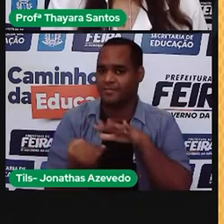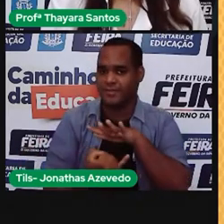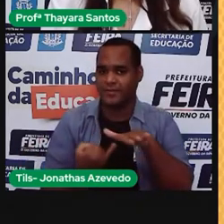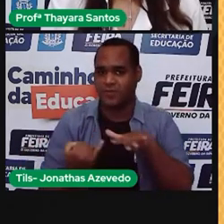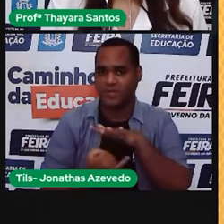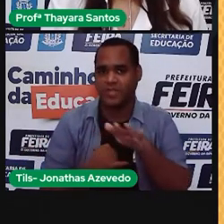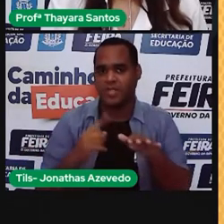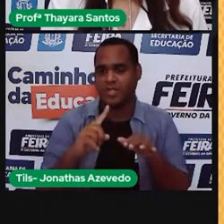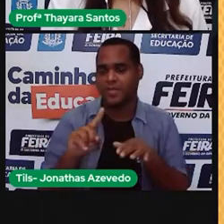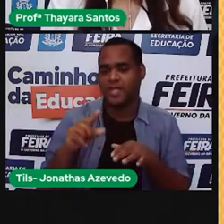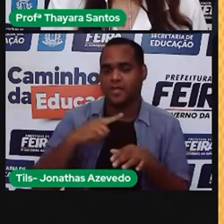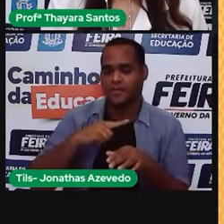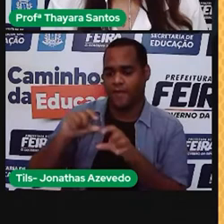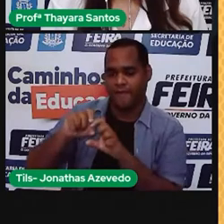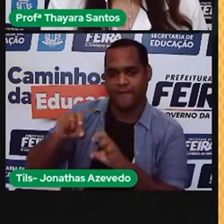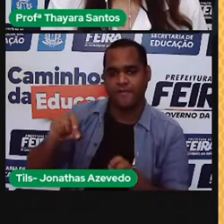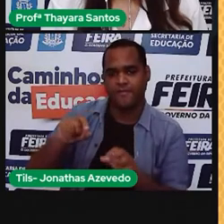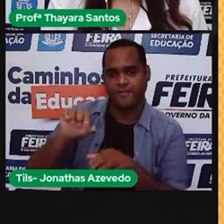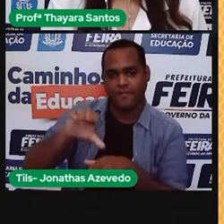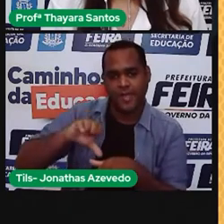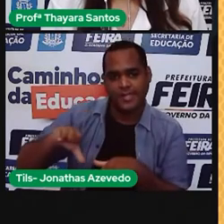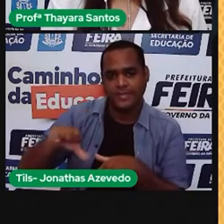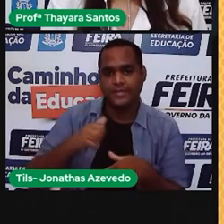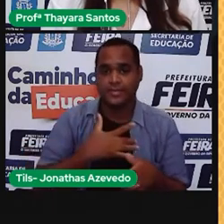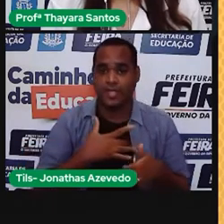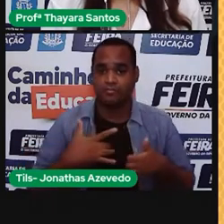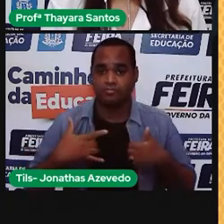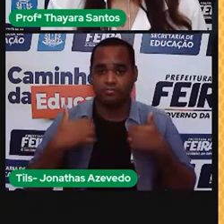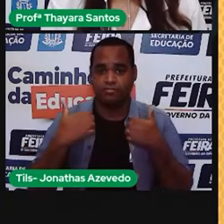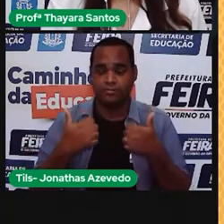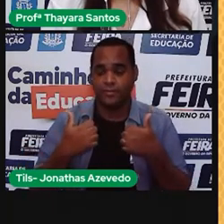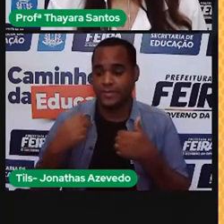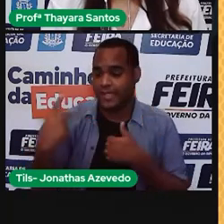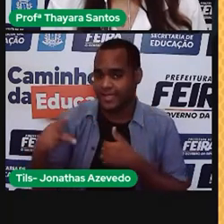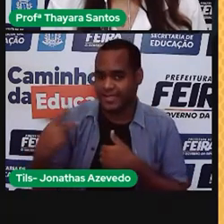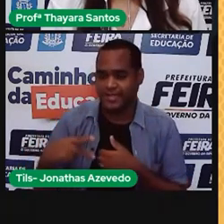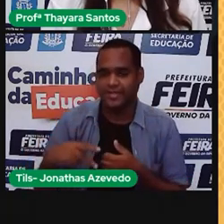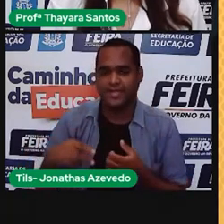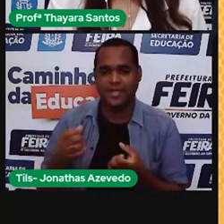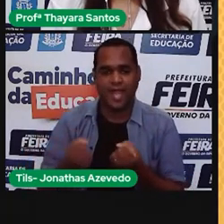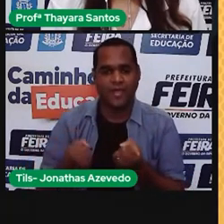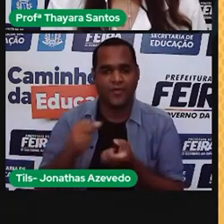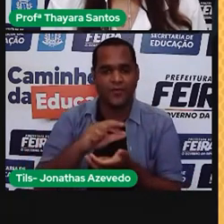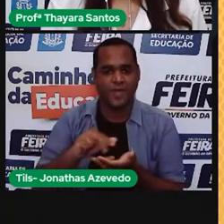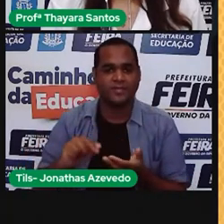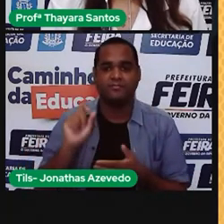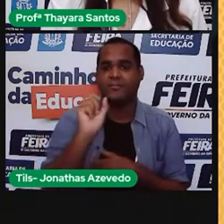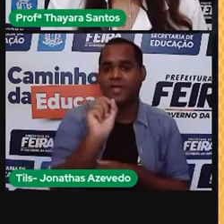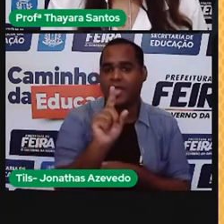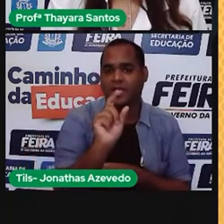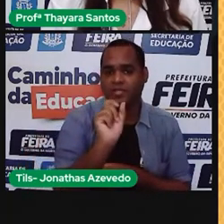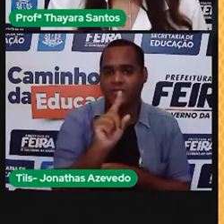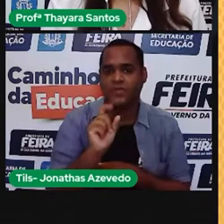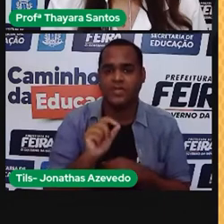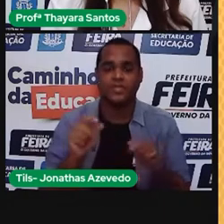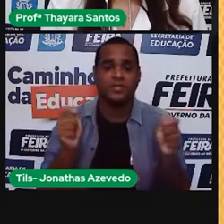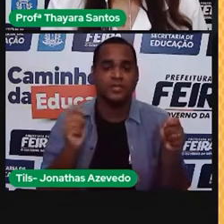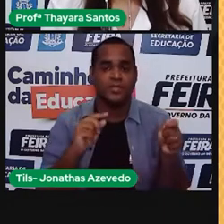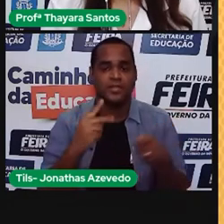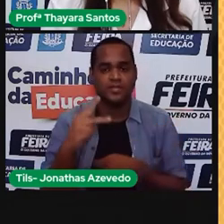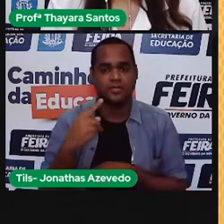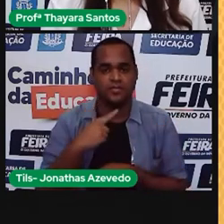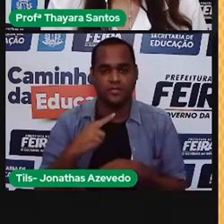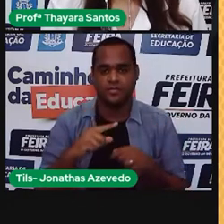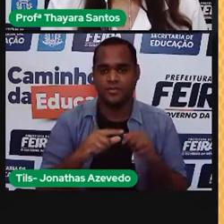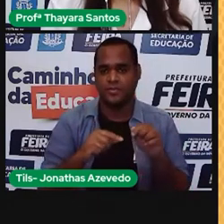biocombustíveis e diminuir a poluição industrial. Azul, explora os recursos do mar